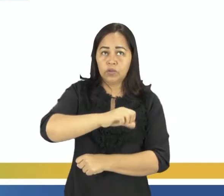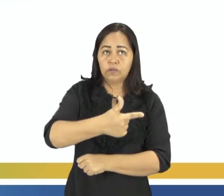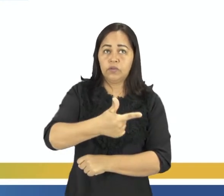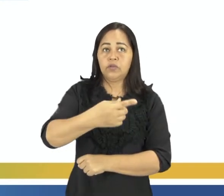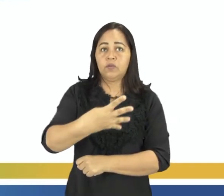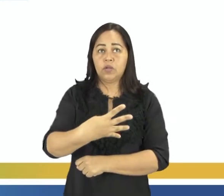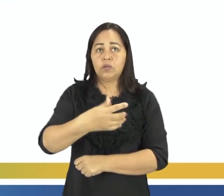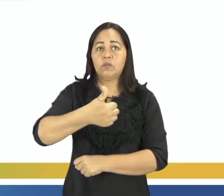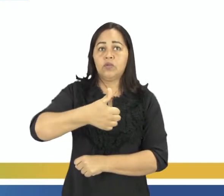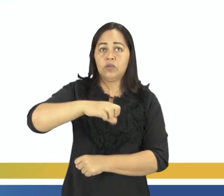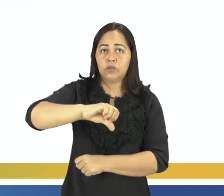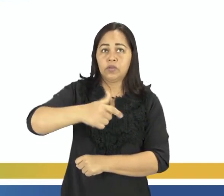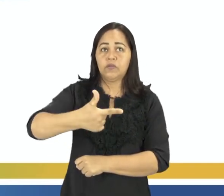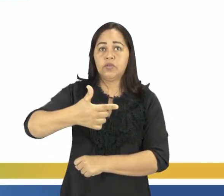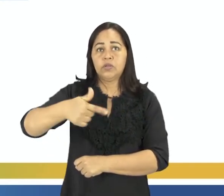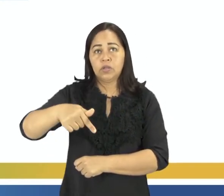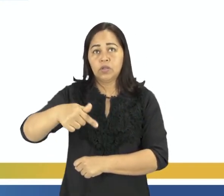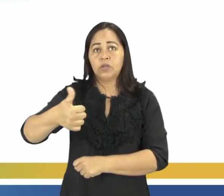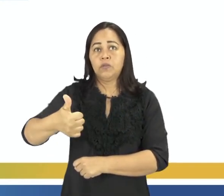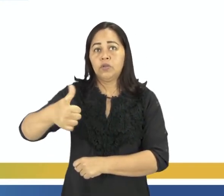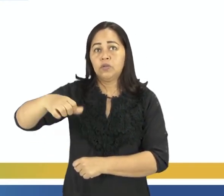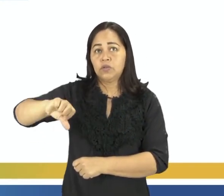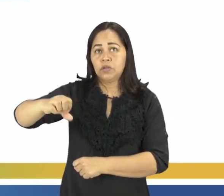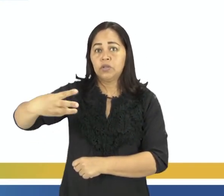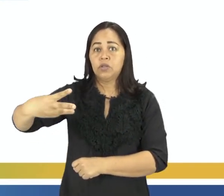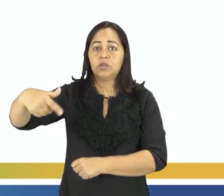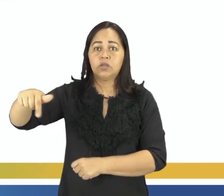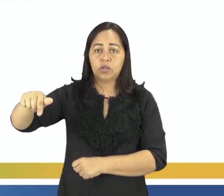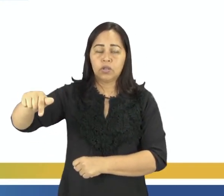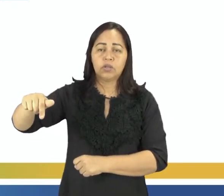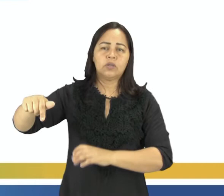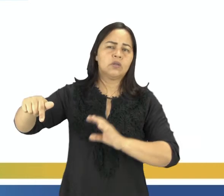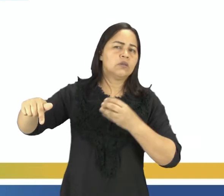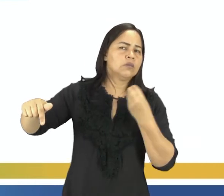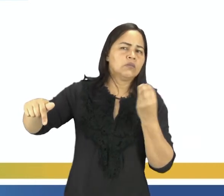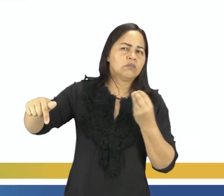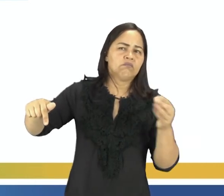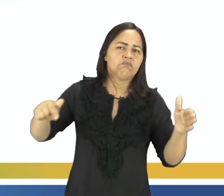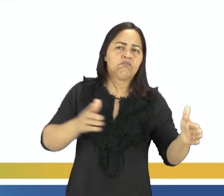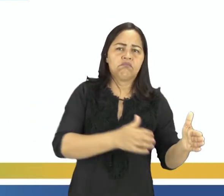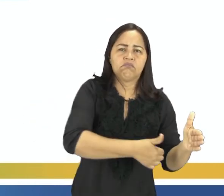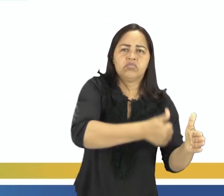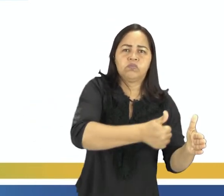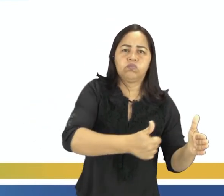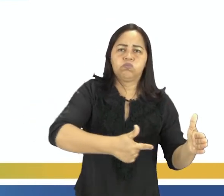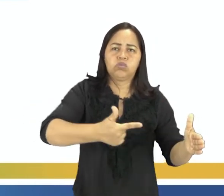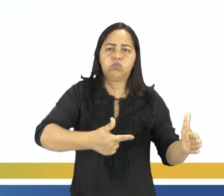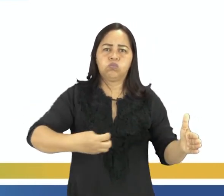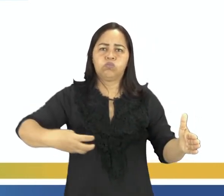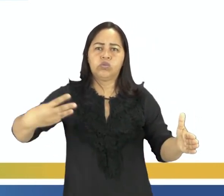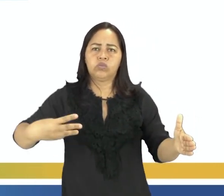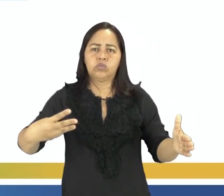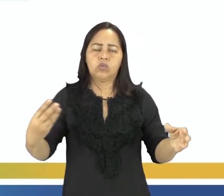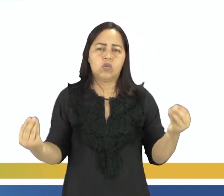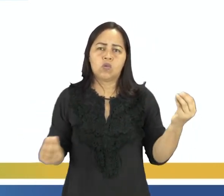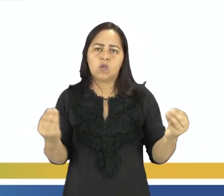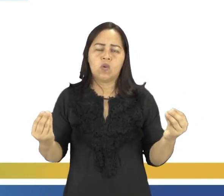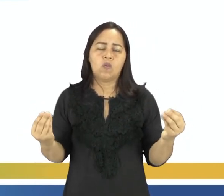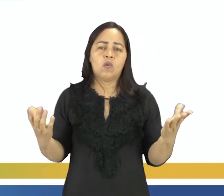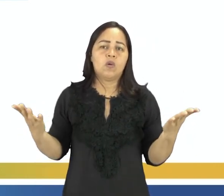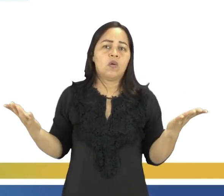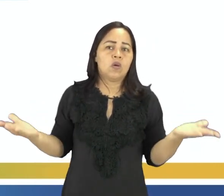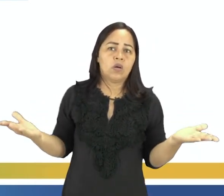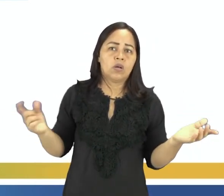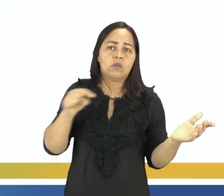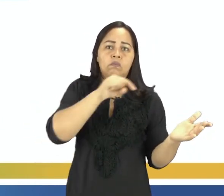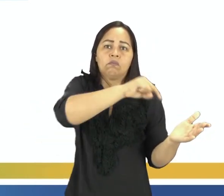1927 e 1937. A ideia é relembrar quais foram os principais acontecimentos na vida de Neruda